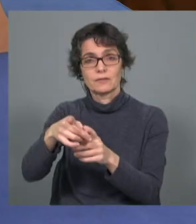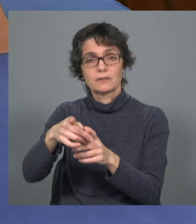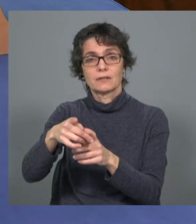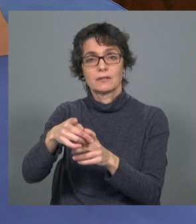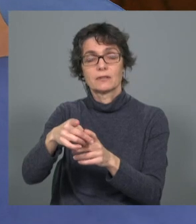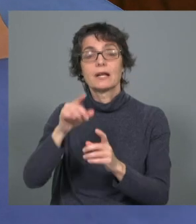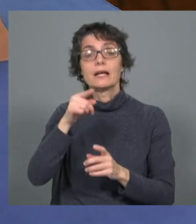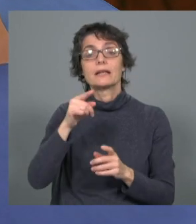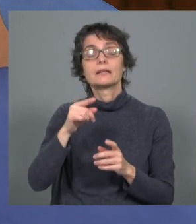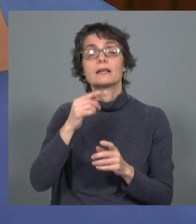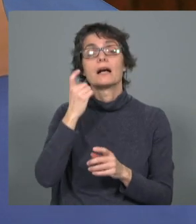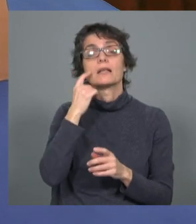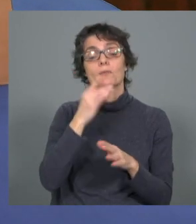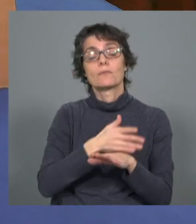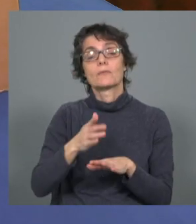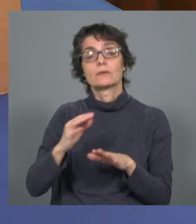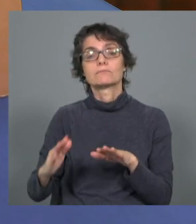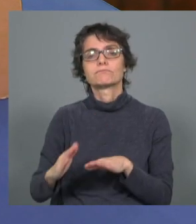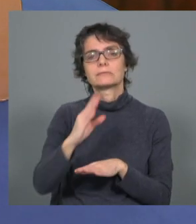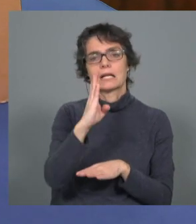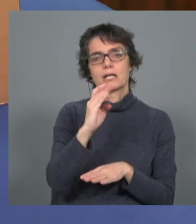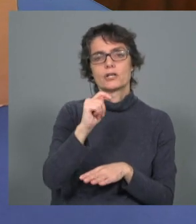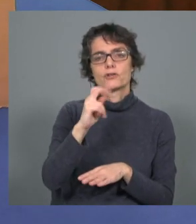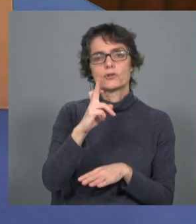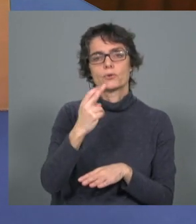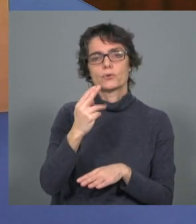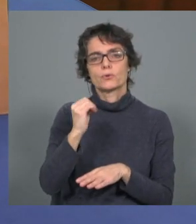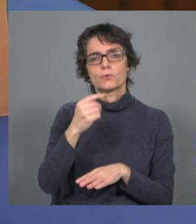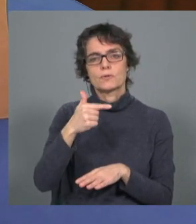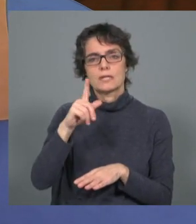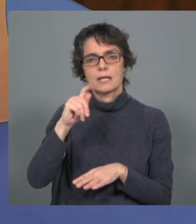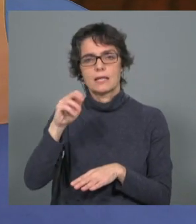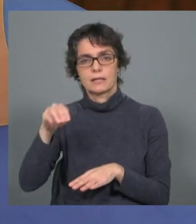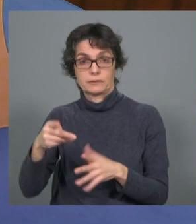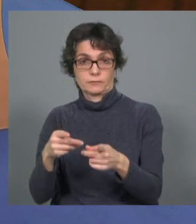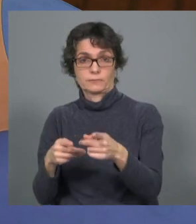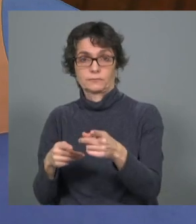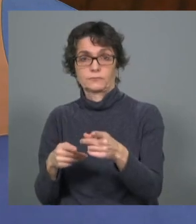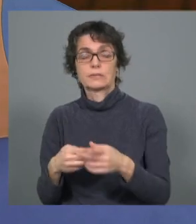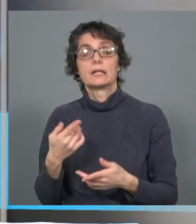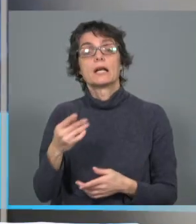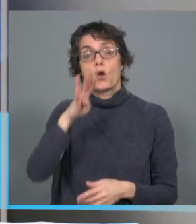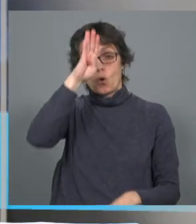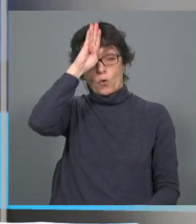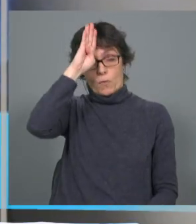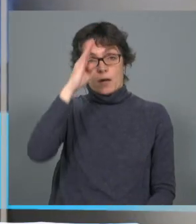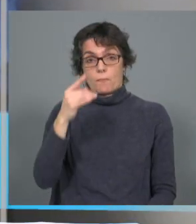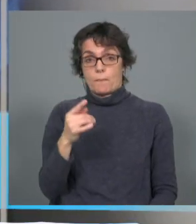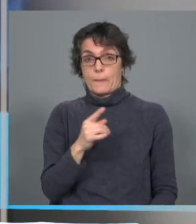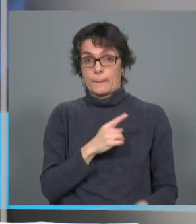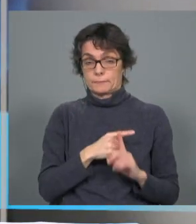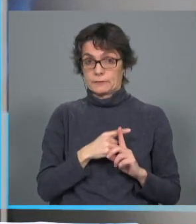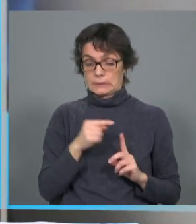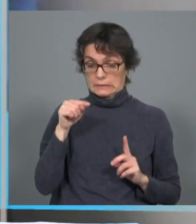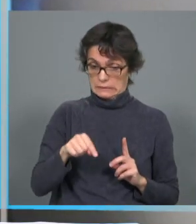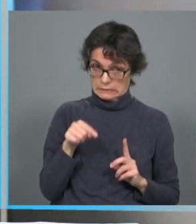Subir a Jerusalém, não é por acaso que este ano o Papa Francisco nos propõe